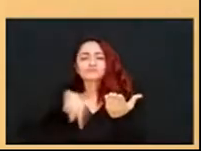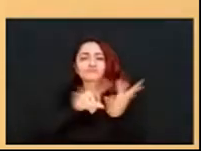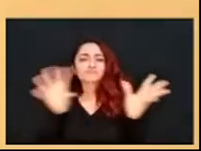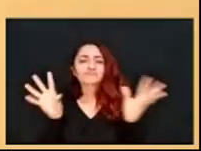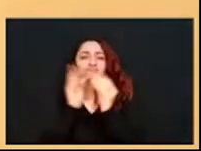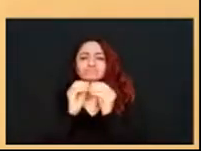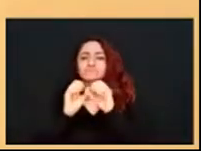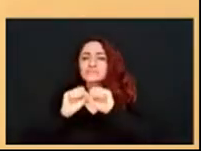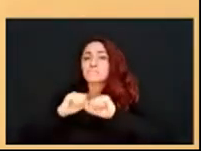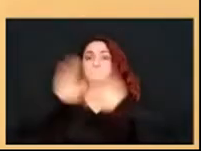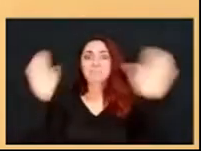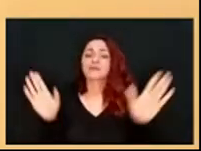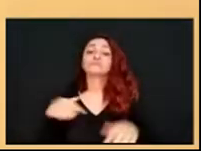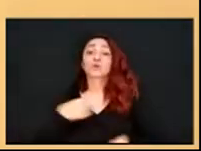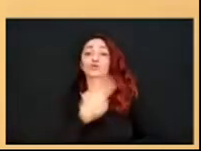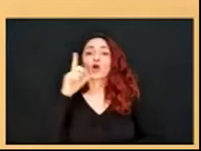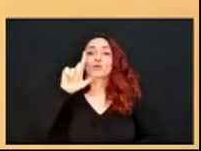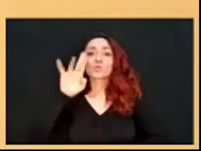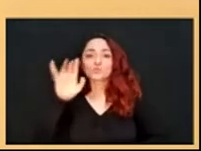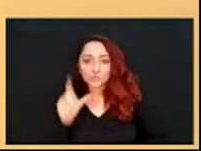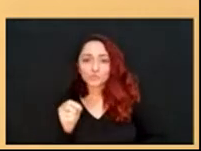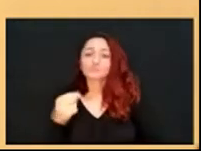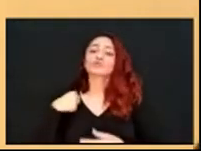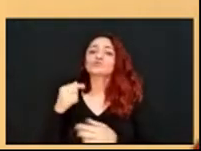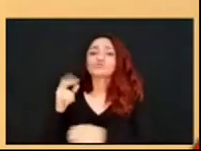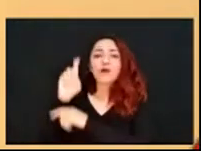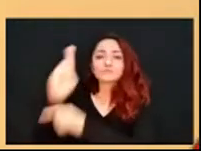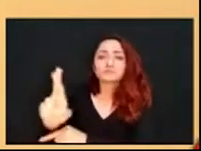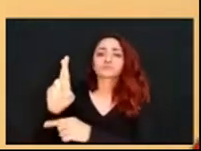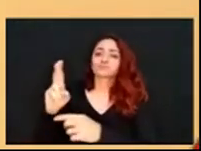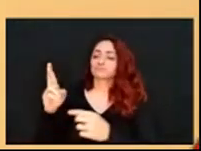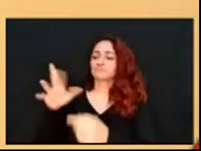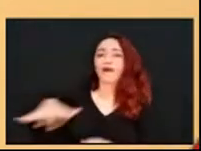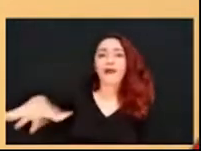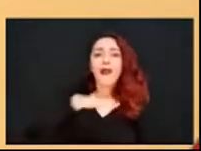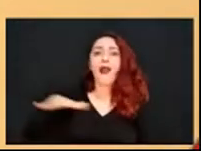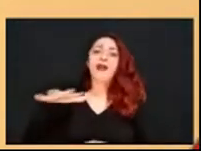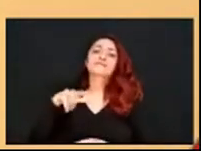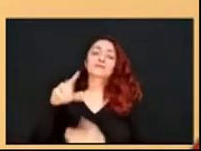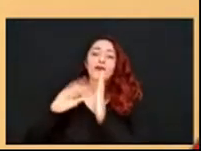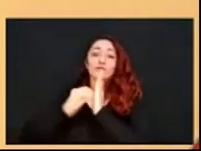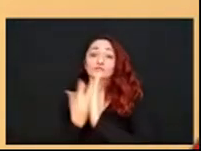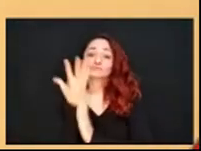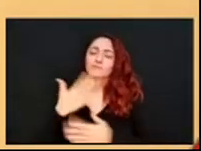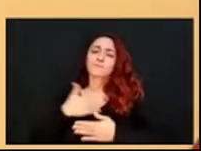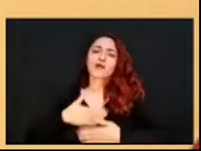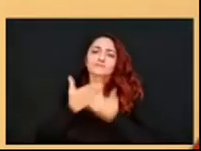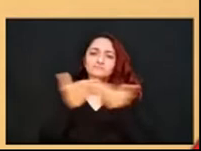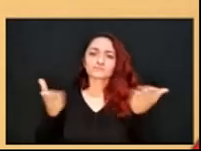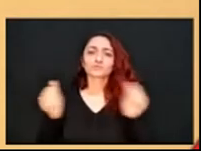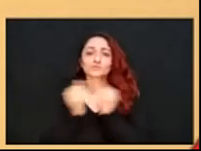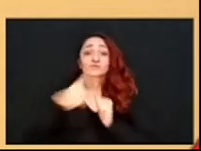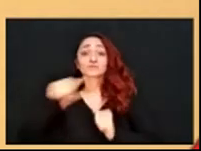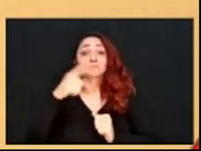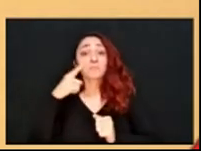Lúcio Vicente eu sou responsável pela área de sustentabilidade do grupo Carrefour Brasil e é um prazer estar aqui com vocês alguns recados iniciais para que a gente